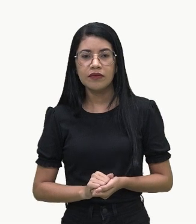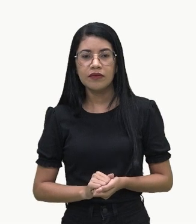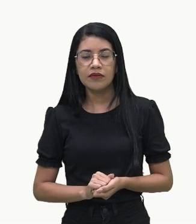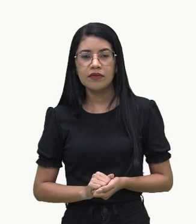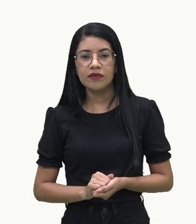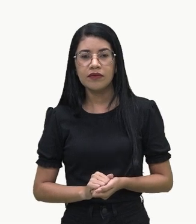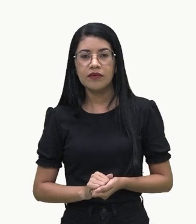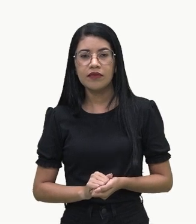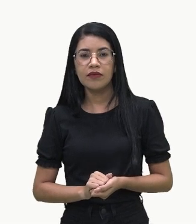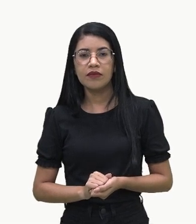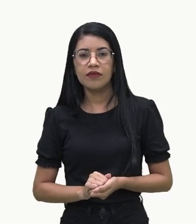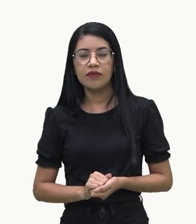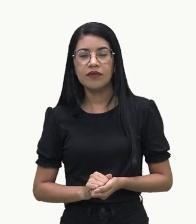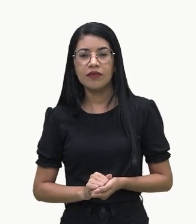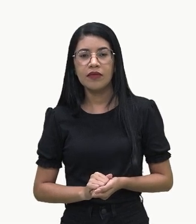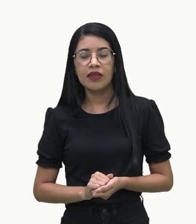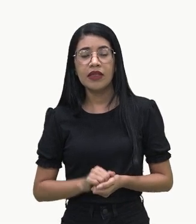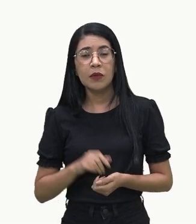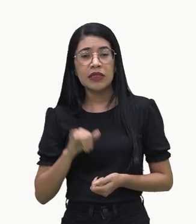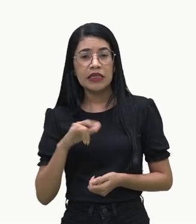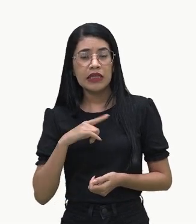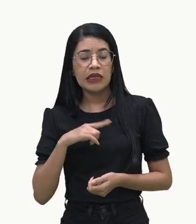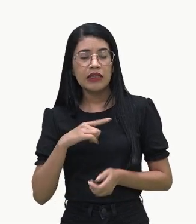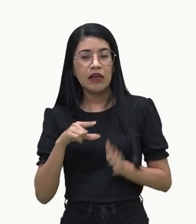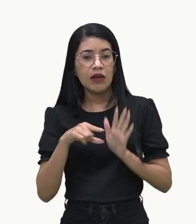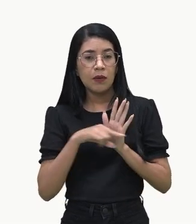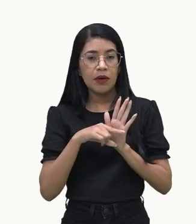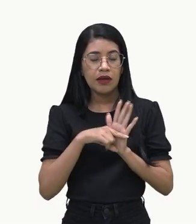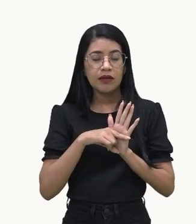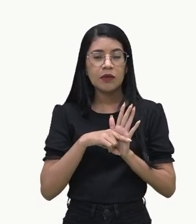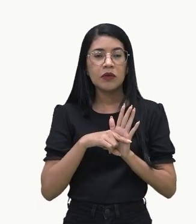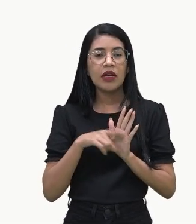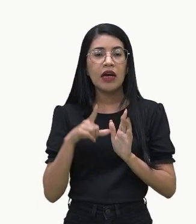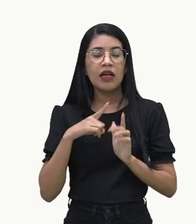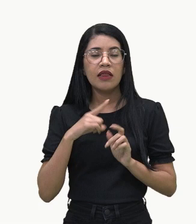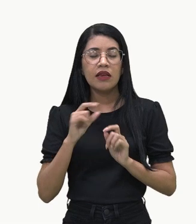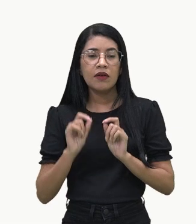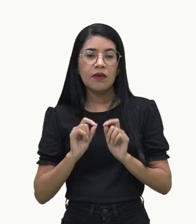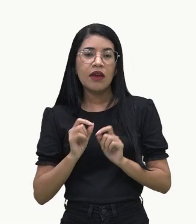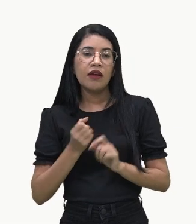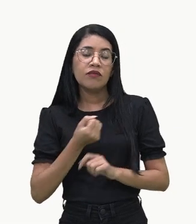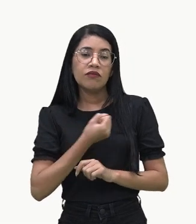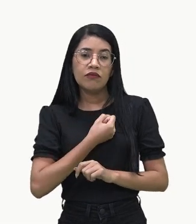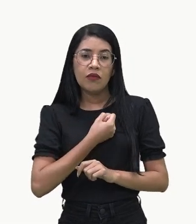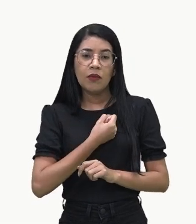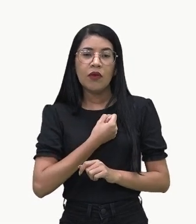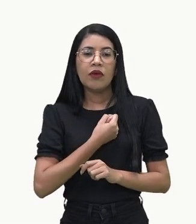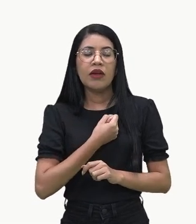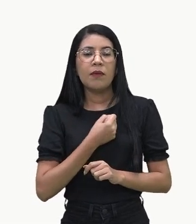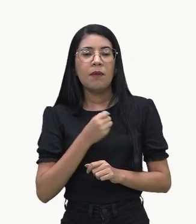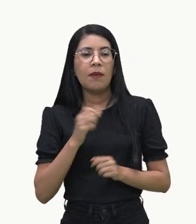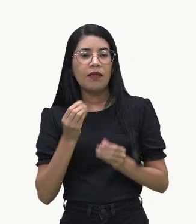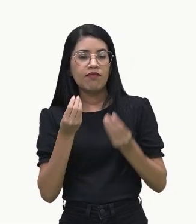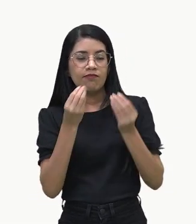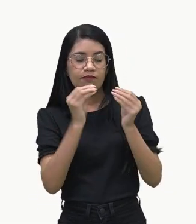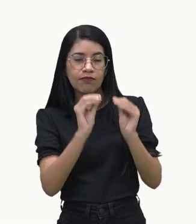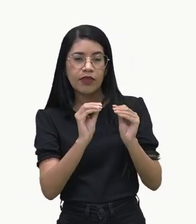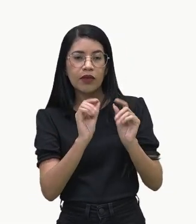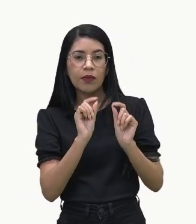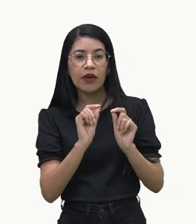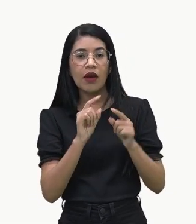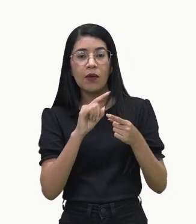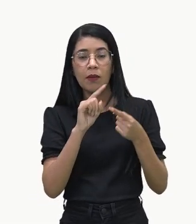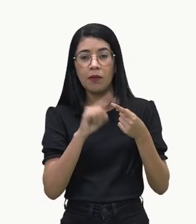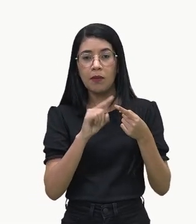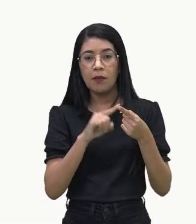Então, quando nós estamos numa subtração, nós vamos ter aí, números que a compõem, que fazem parte dela. Então, este